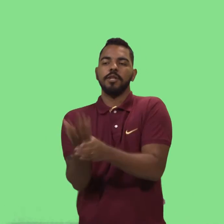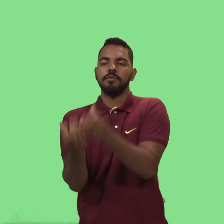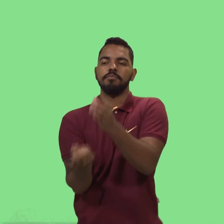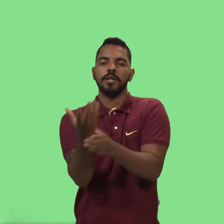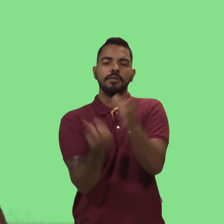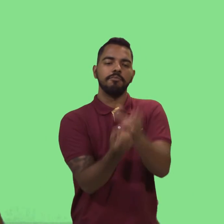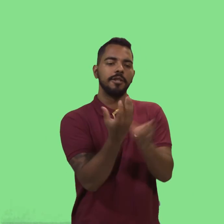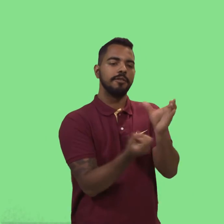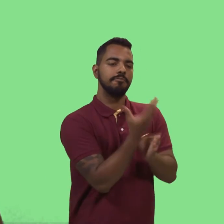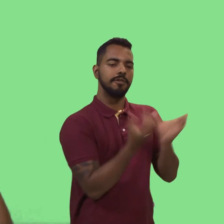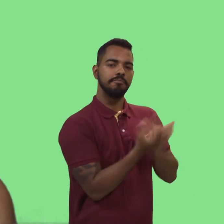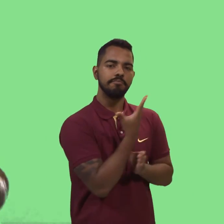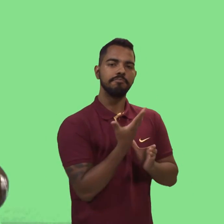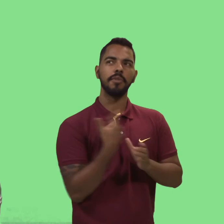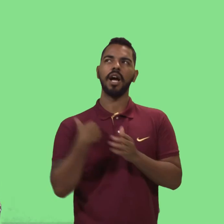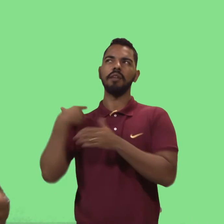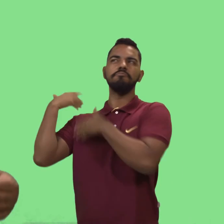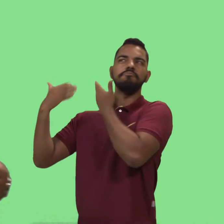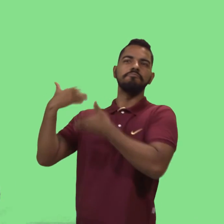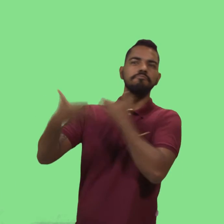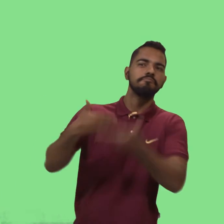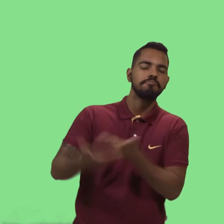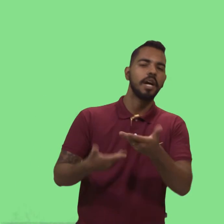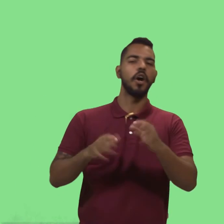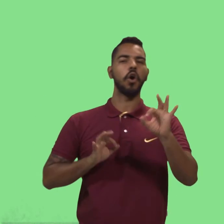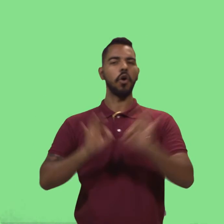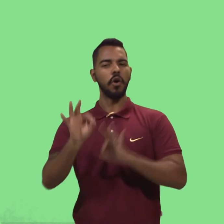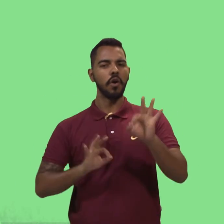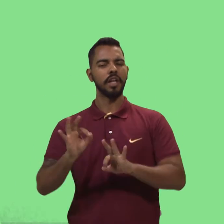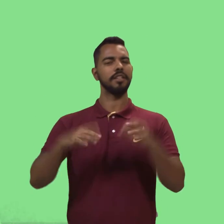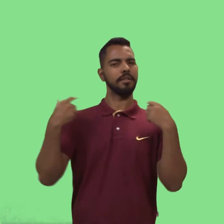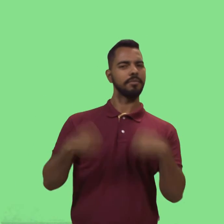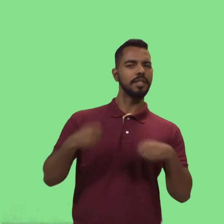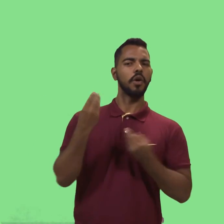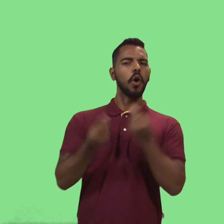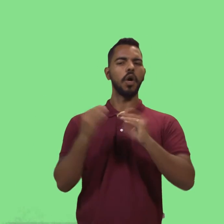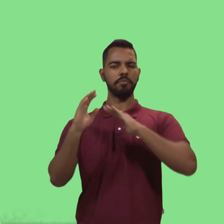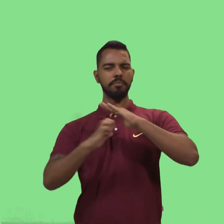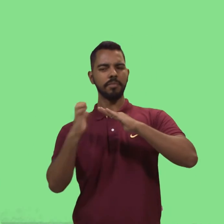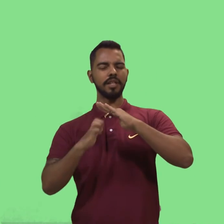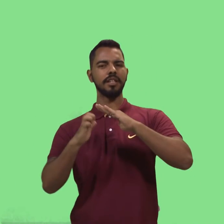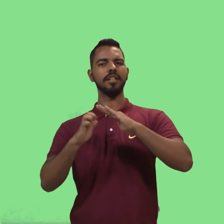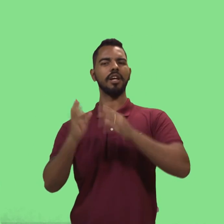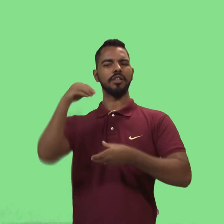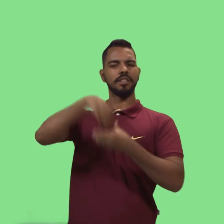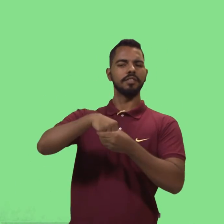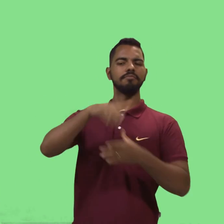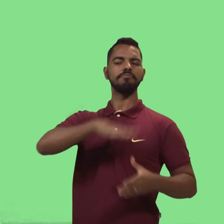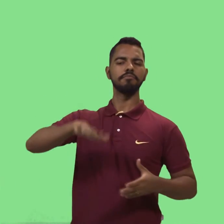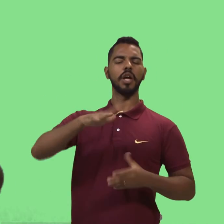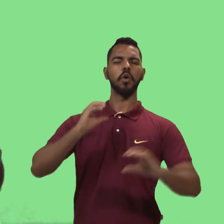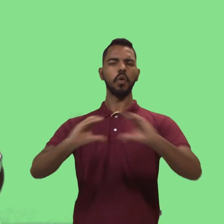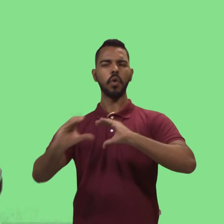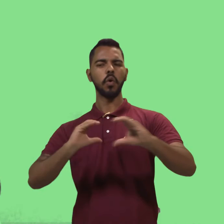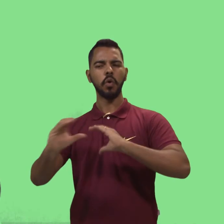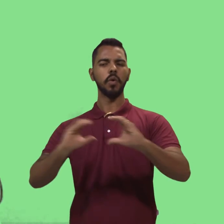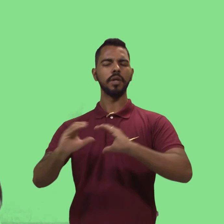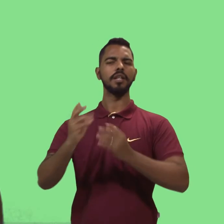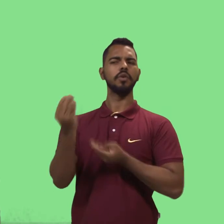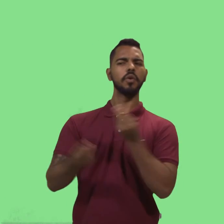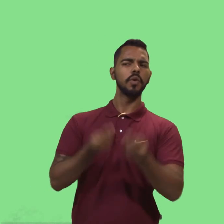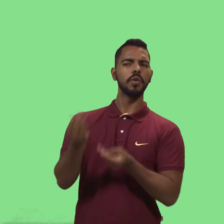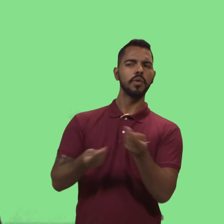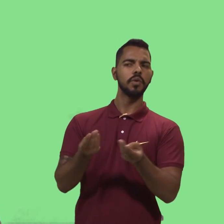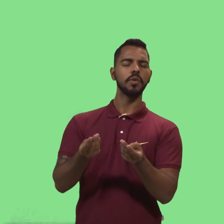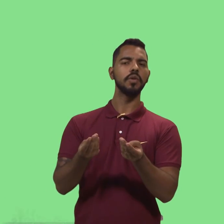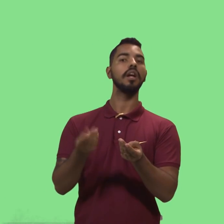necessidade de organização interna e externa do registro da comunicação empresarial. Alguns elementos, como clareza, cordialidade